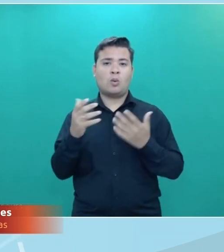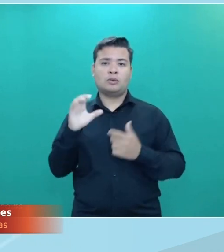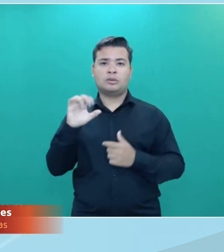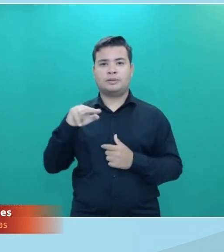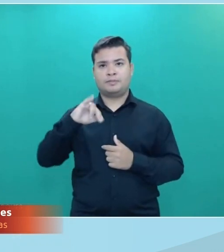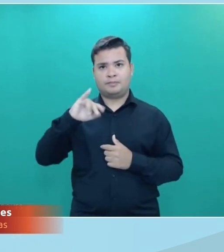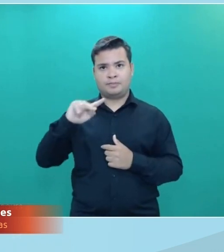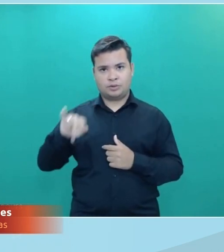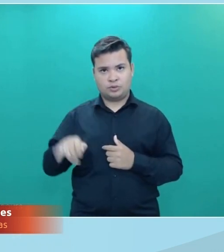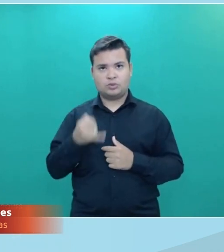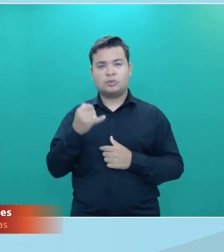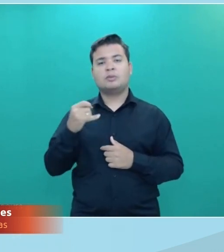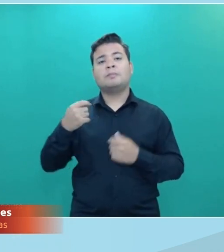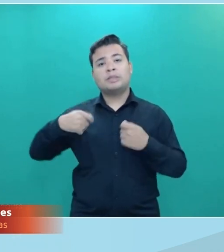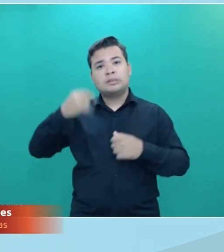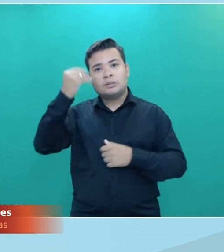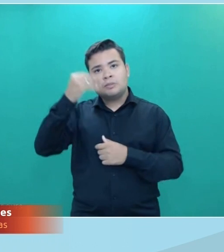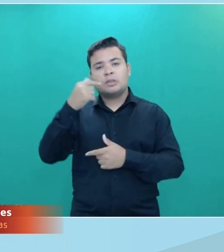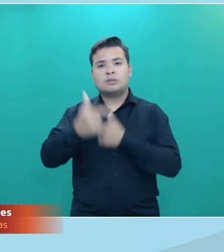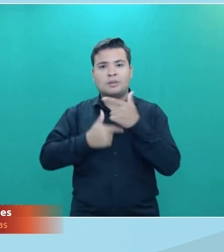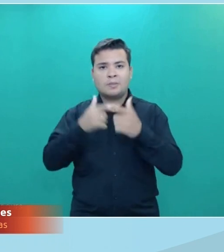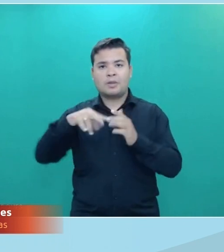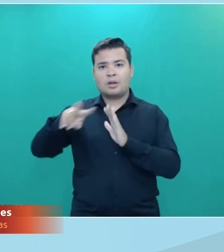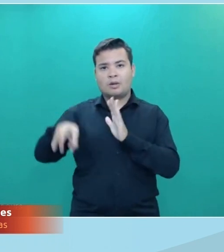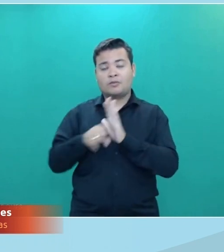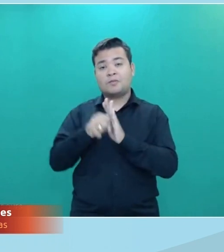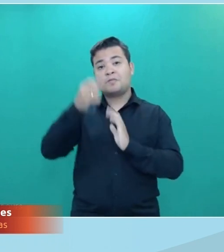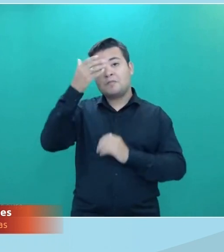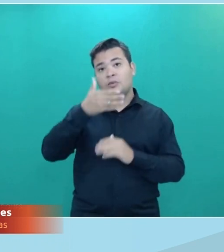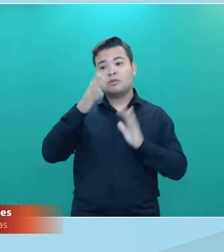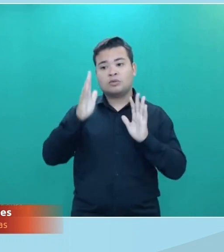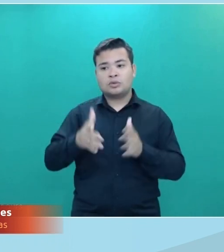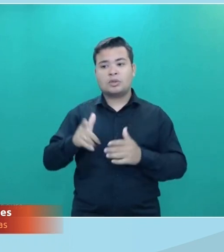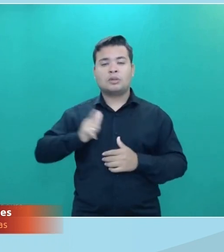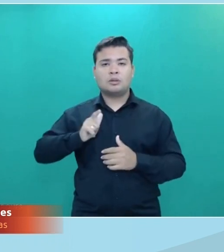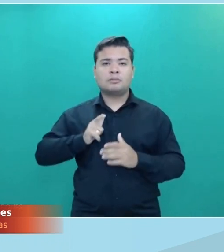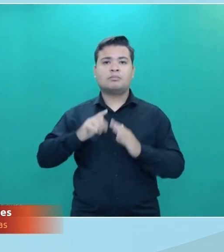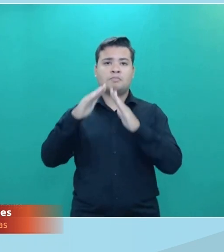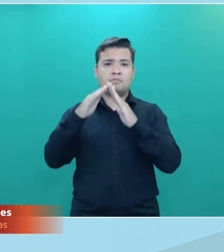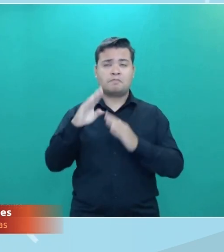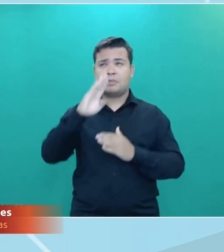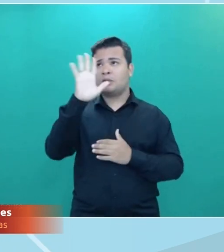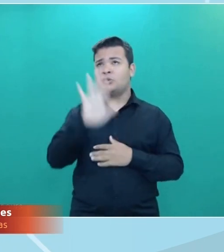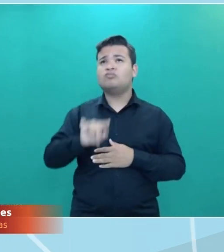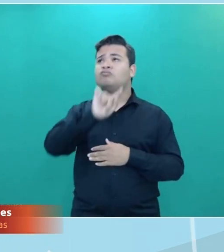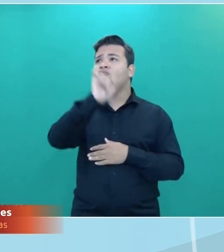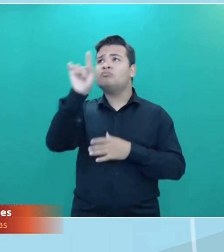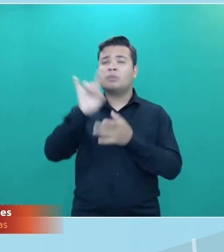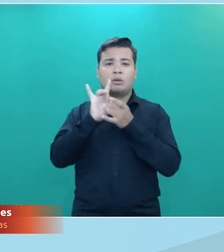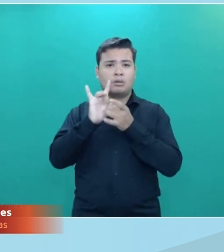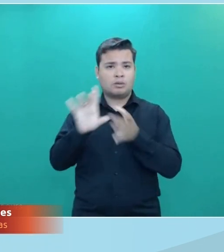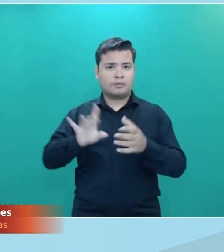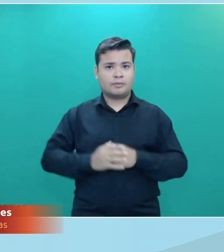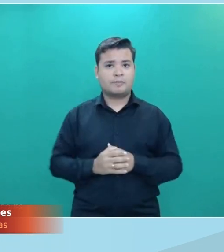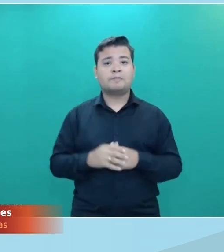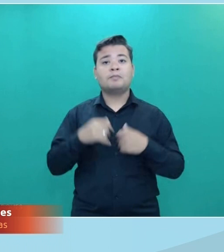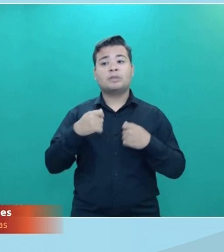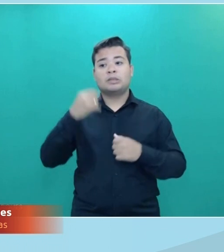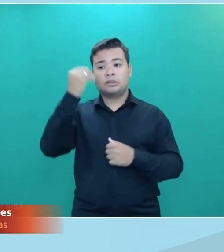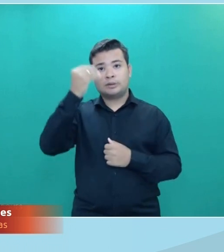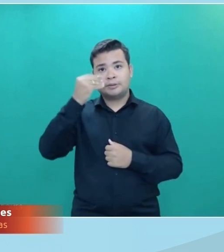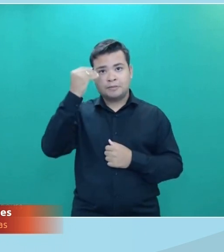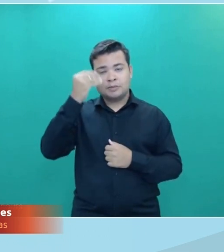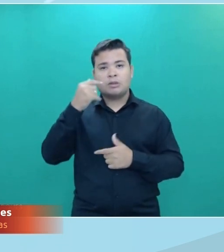atuação comprovada na área audiovisual, que sejam residentes em qualquer lugar do Brasil e que tenham experiência de trabalho